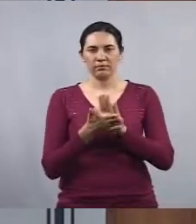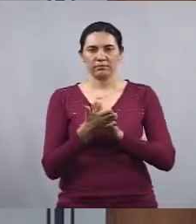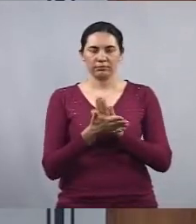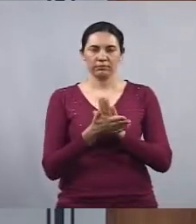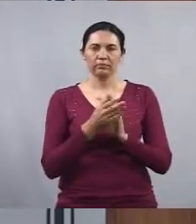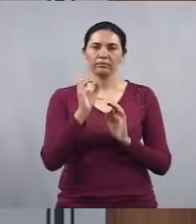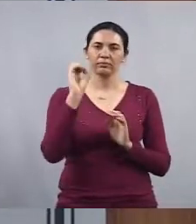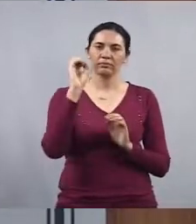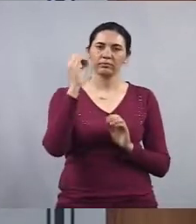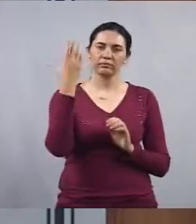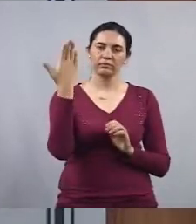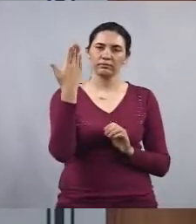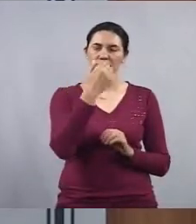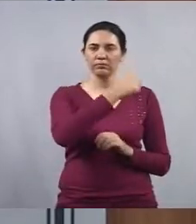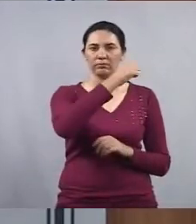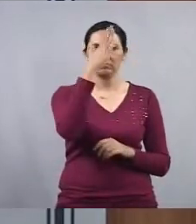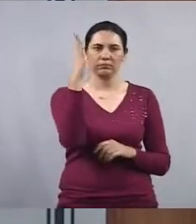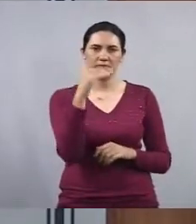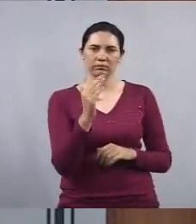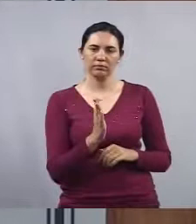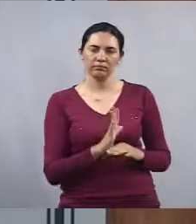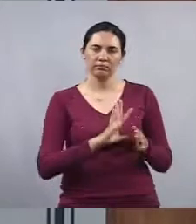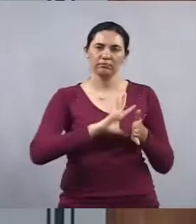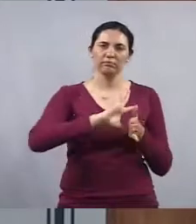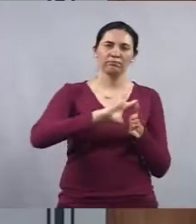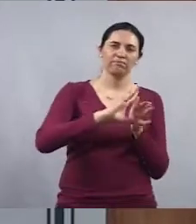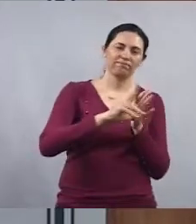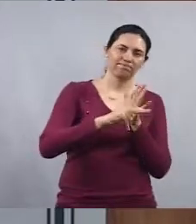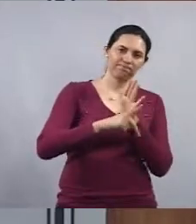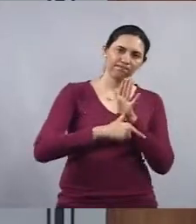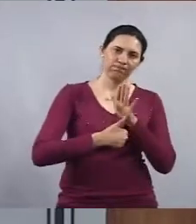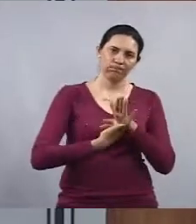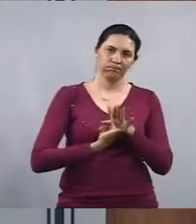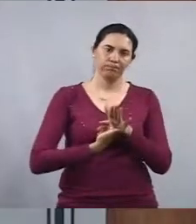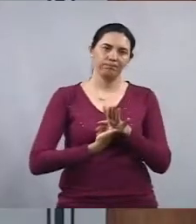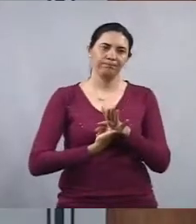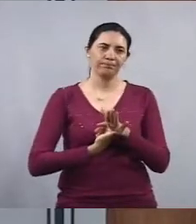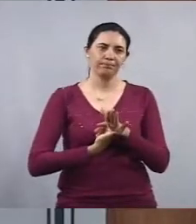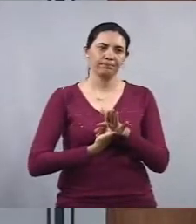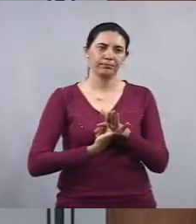nível Nacional aqui eu sinto aqui roubalheira é